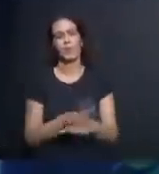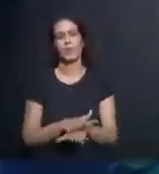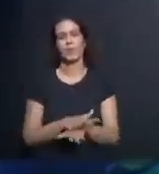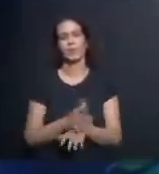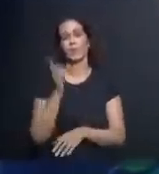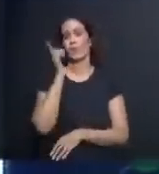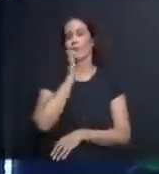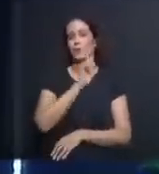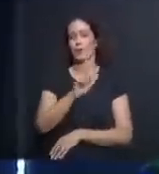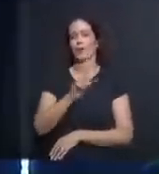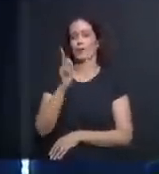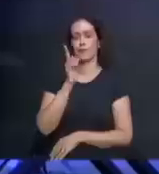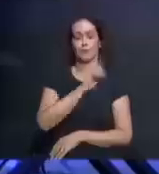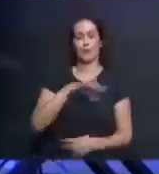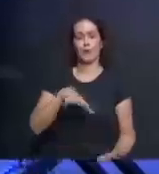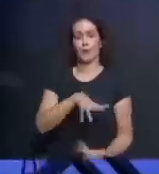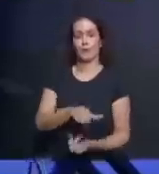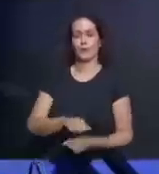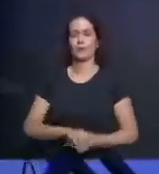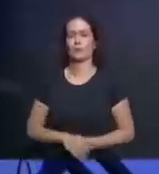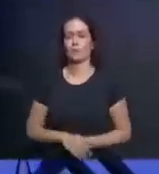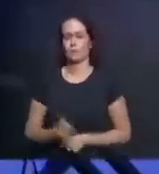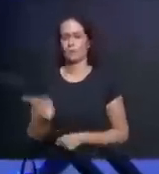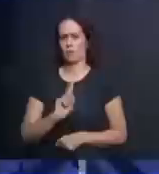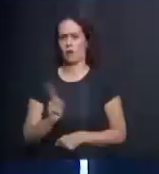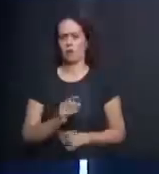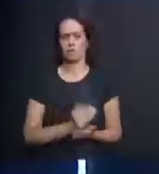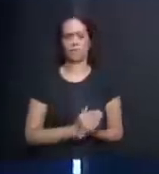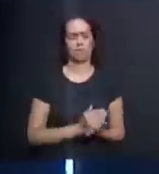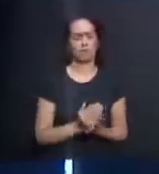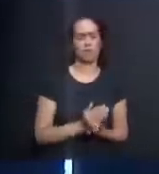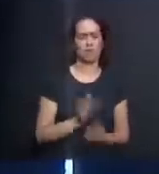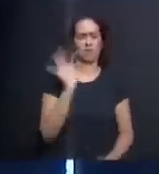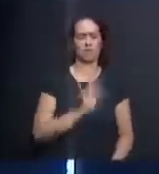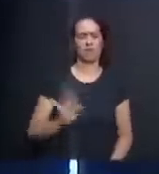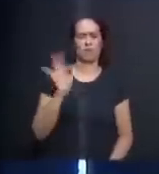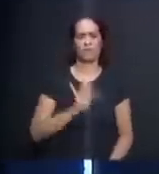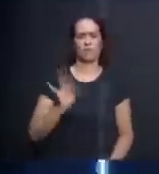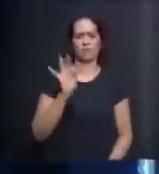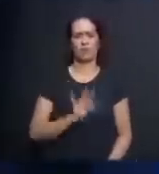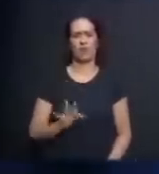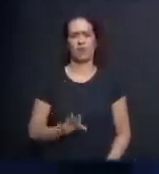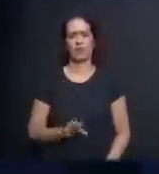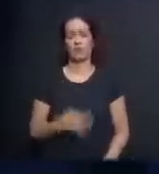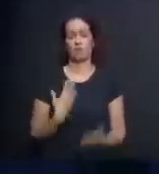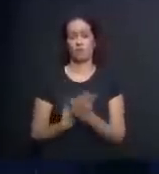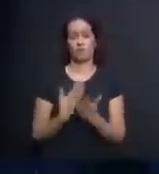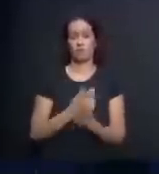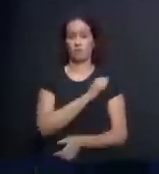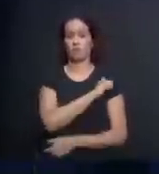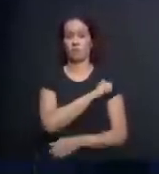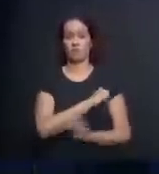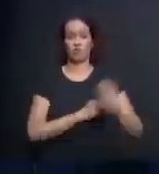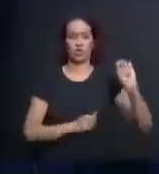Ah, não, eu já quero começar numa faculdade, enfrentando um monte de estudante de esquerda. Você não vai dar conta, amor. Pega a criança